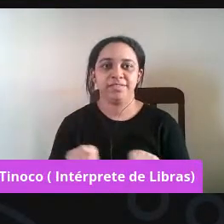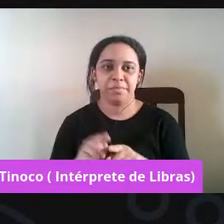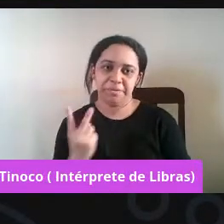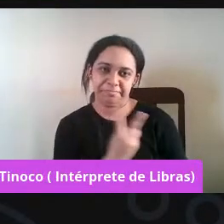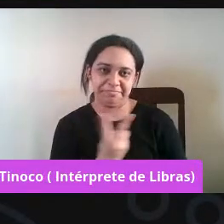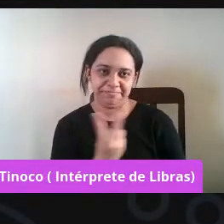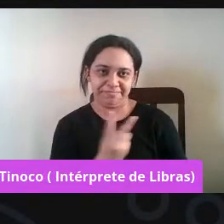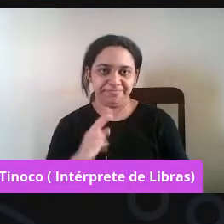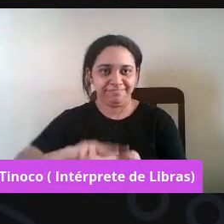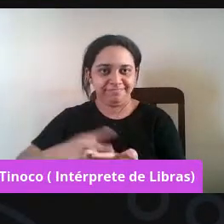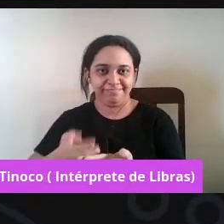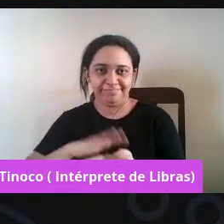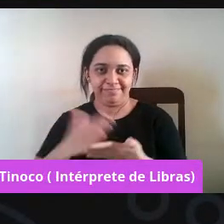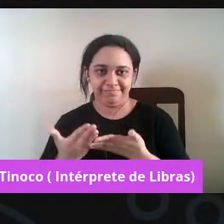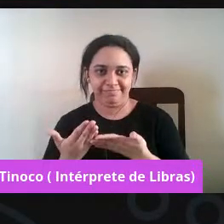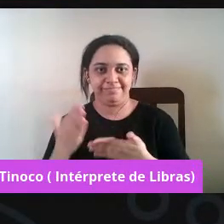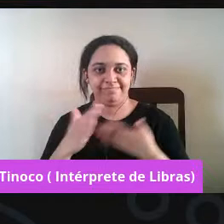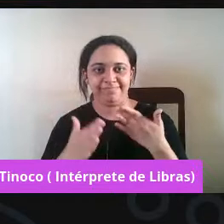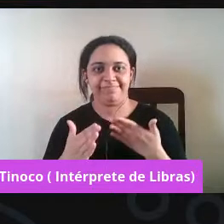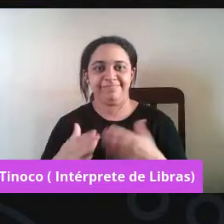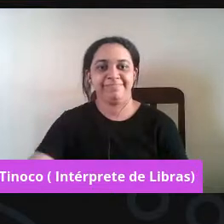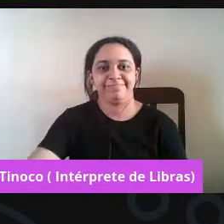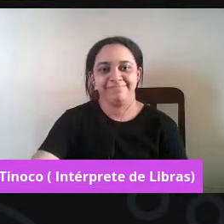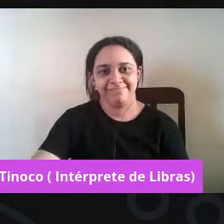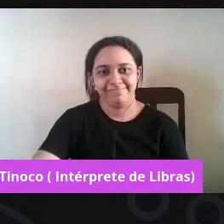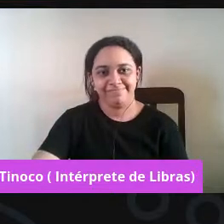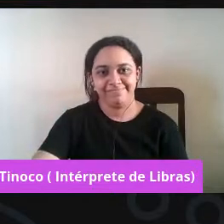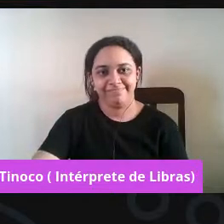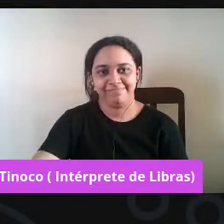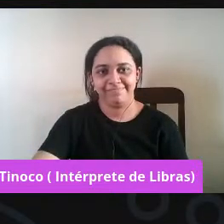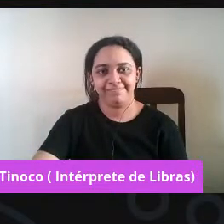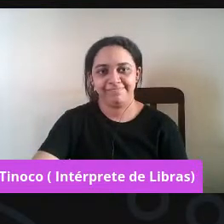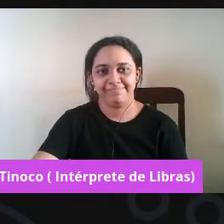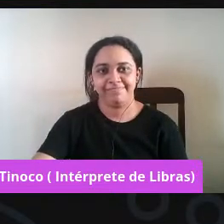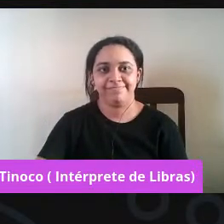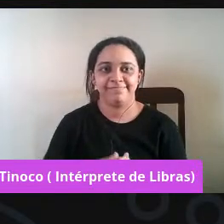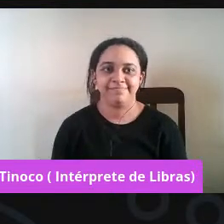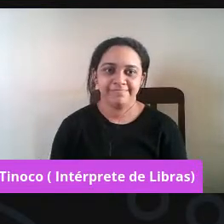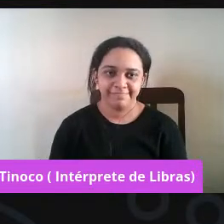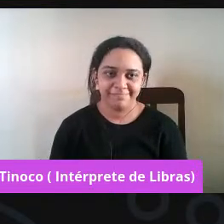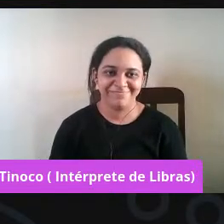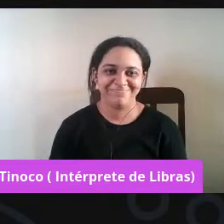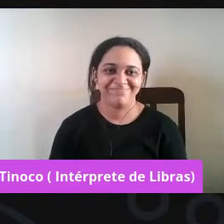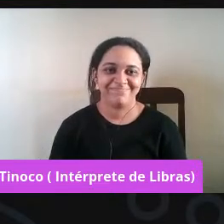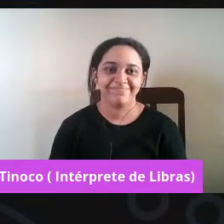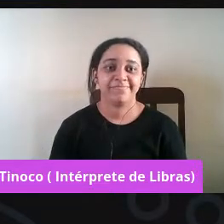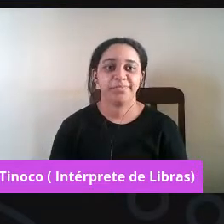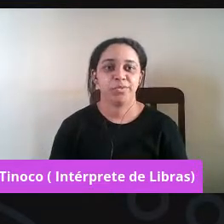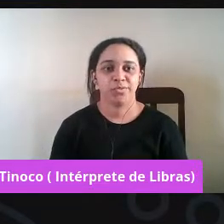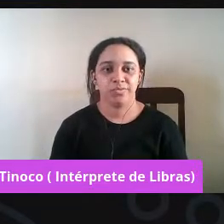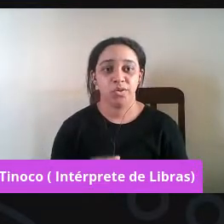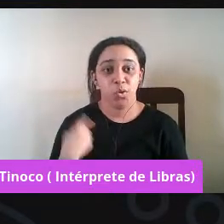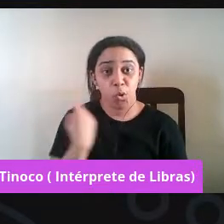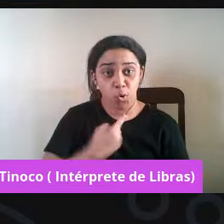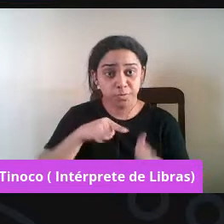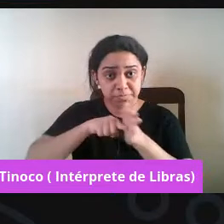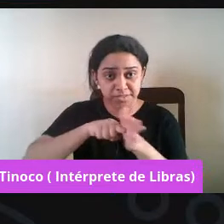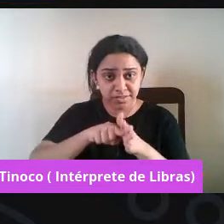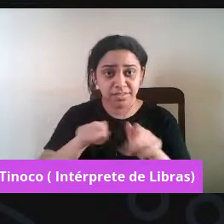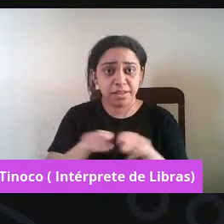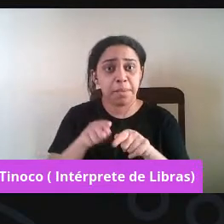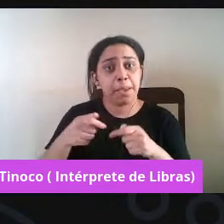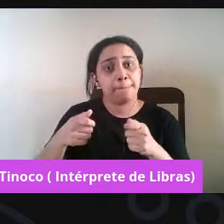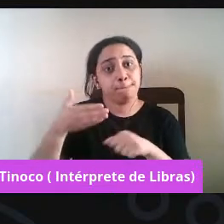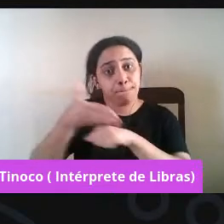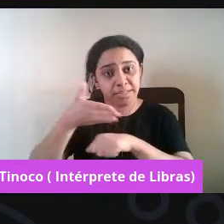também do intérprete de Libras. Gostaria de dizer também que a gente, enquanto pesquisador e membro do Alima, nós